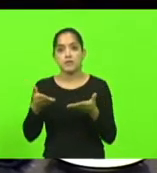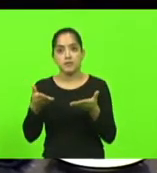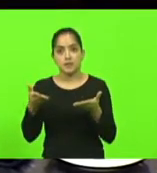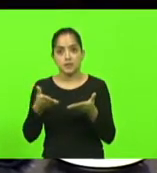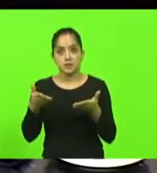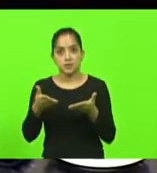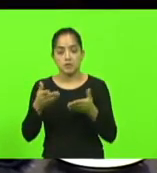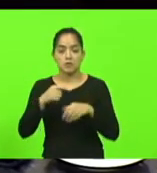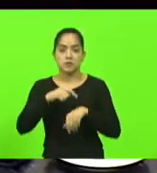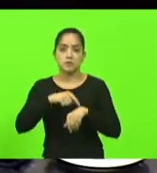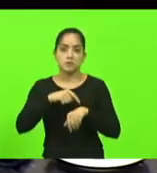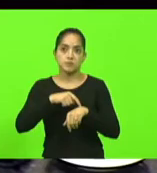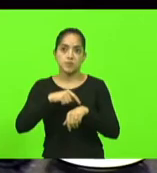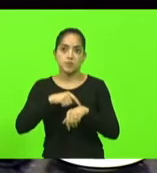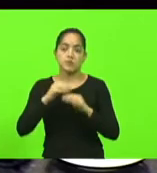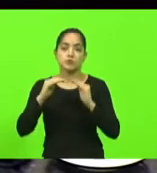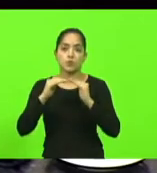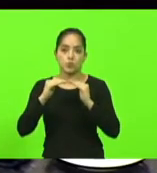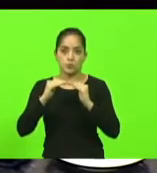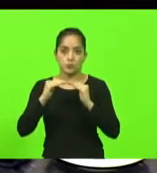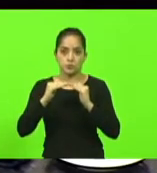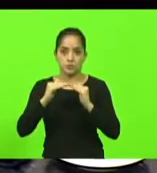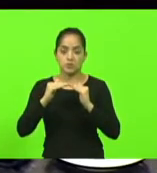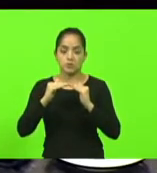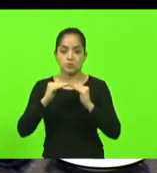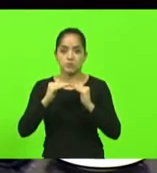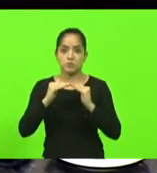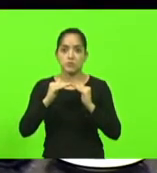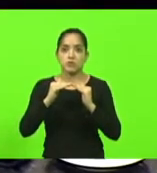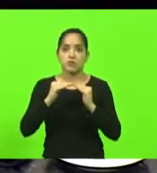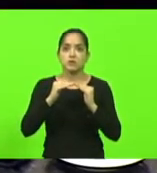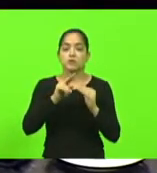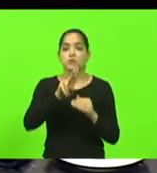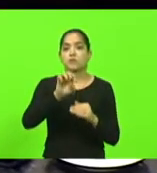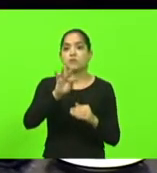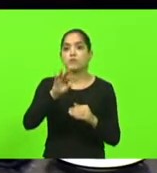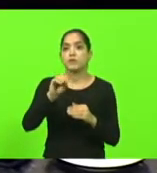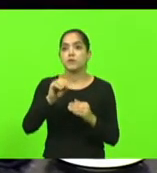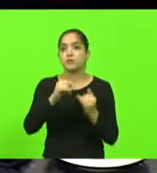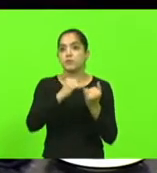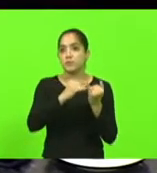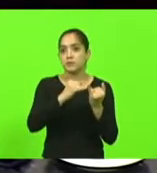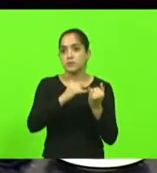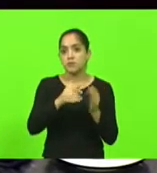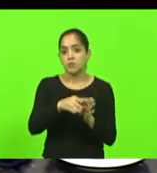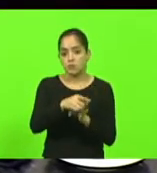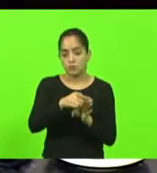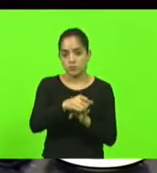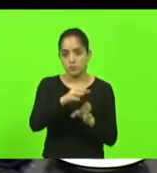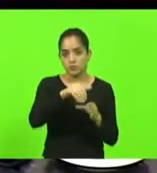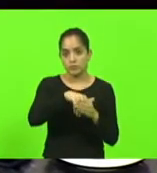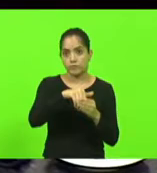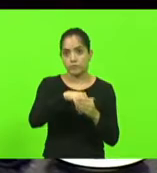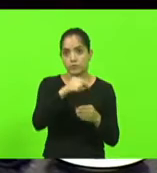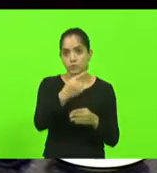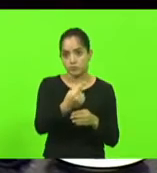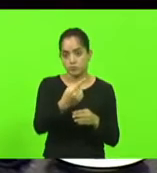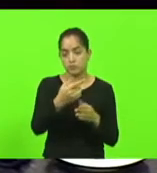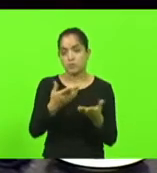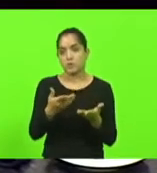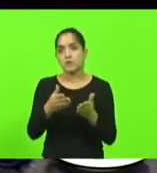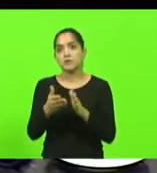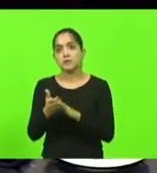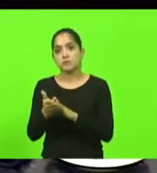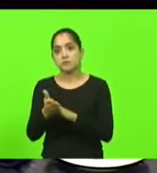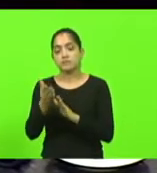neste momento aqui, nós concordamos com o veto parcial, orientando a bancada ao voto 1, mas também cumprimentamos a